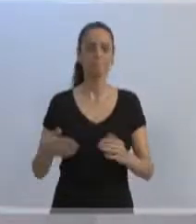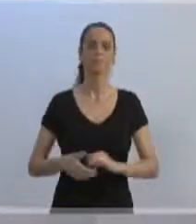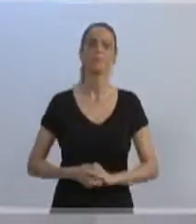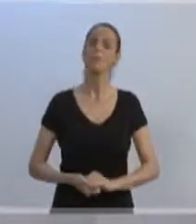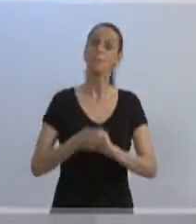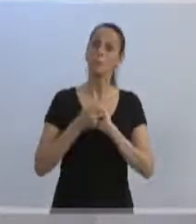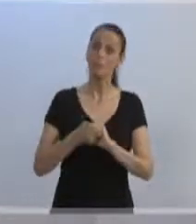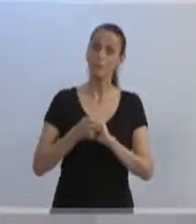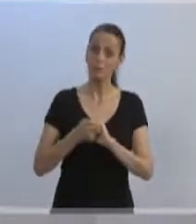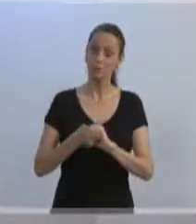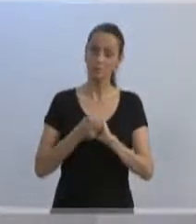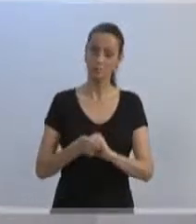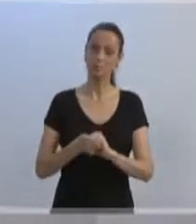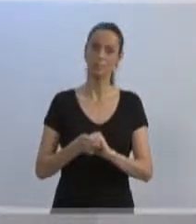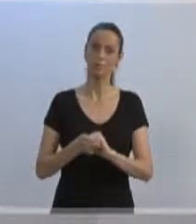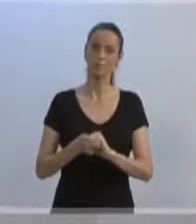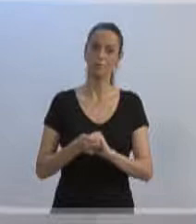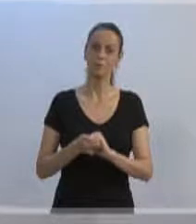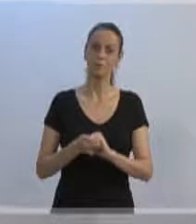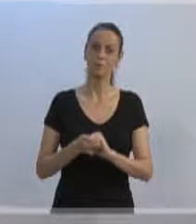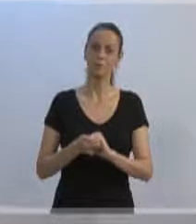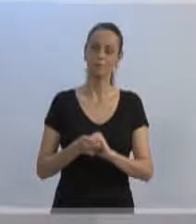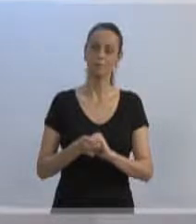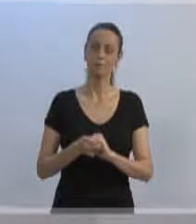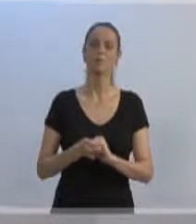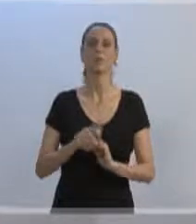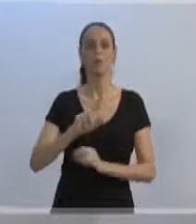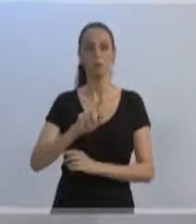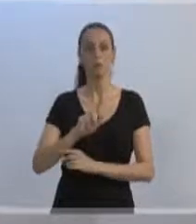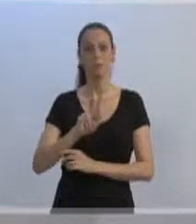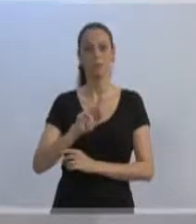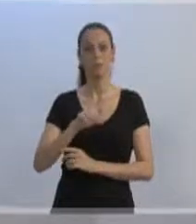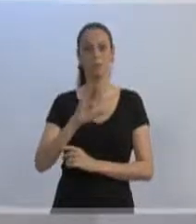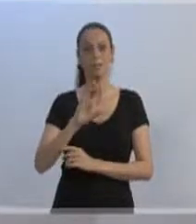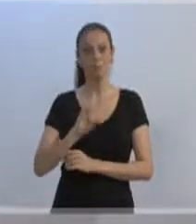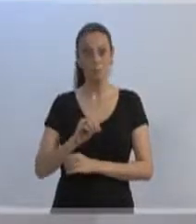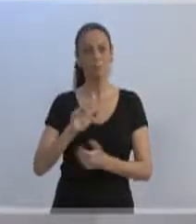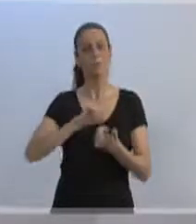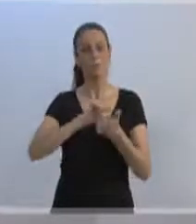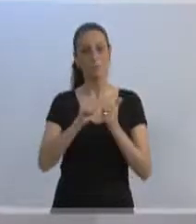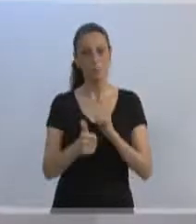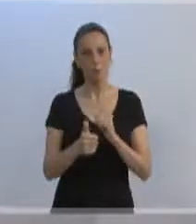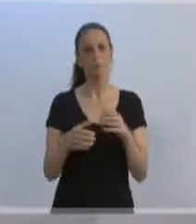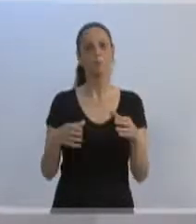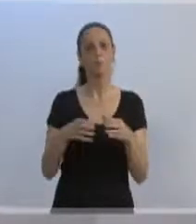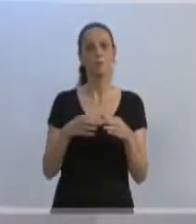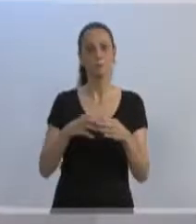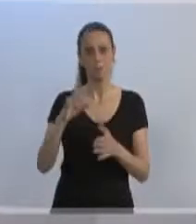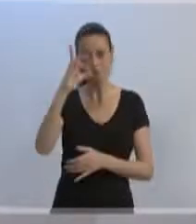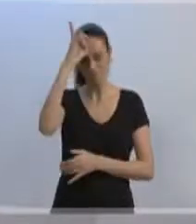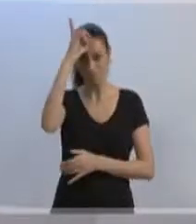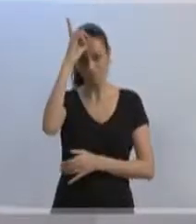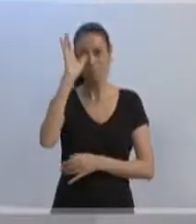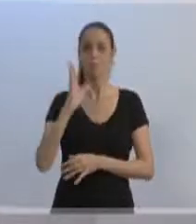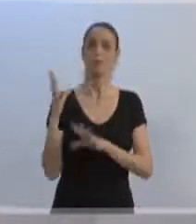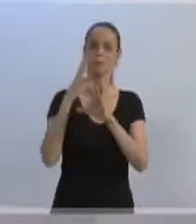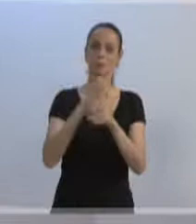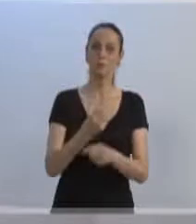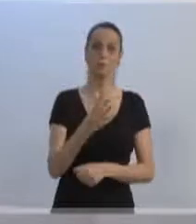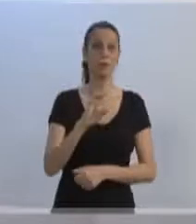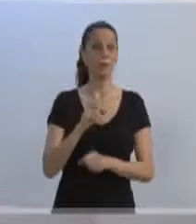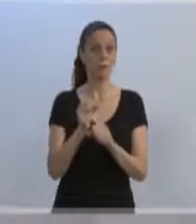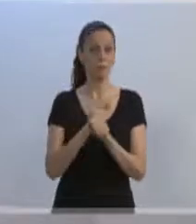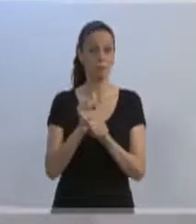parabenizando o grêmio o sport club topava sozinha pela passagem dos seus 40 anos